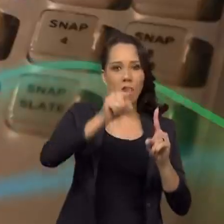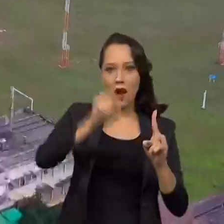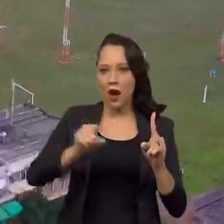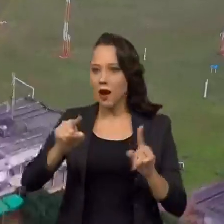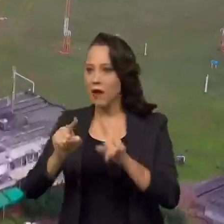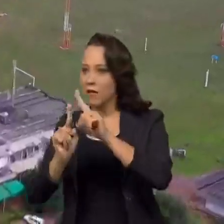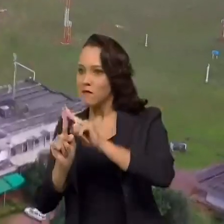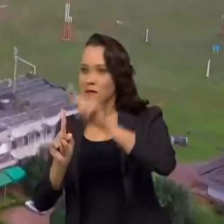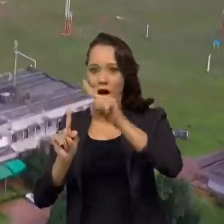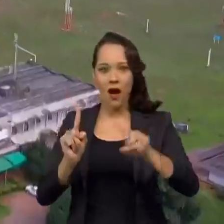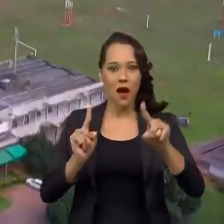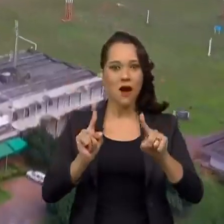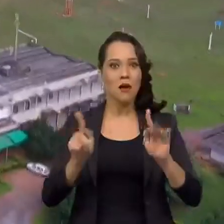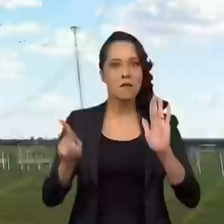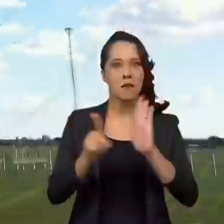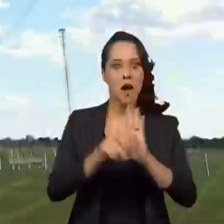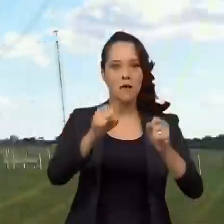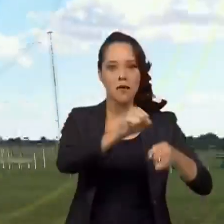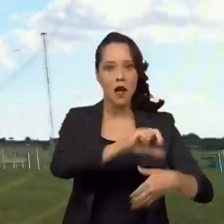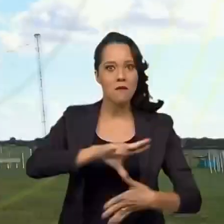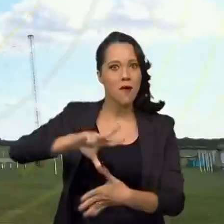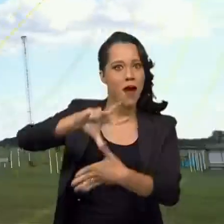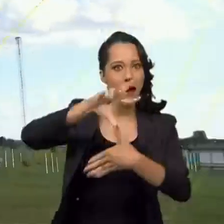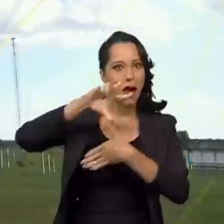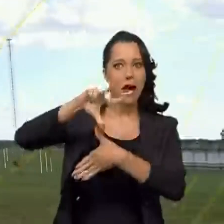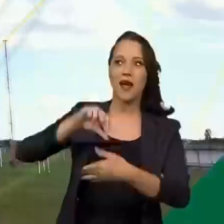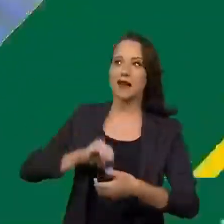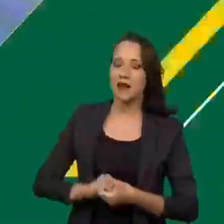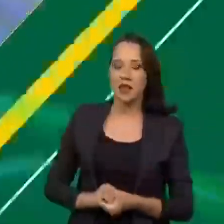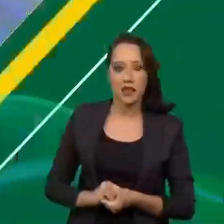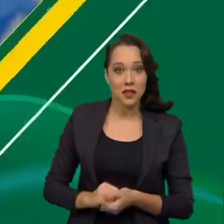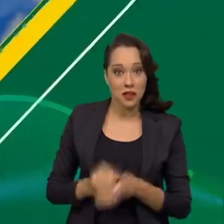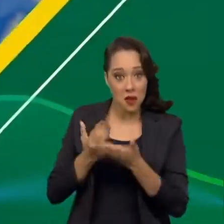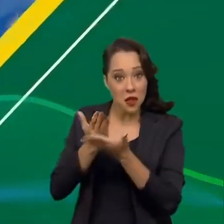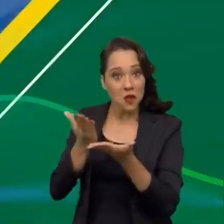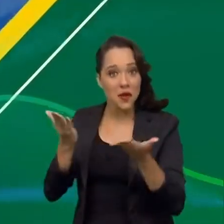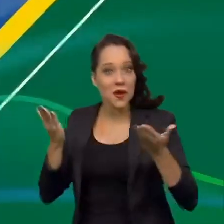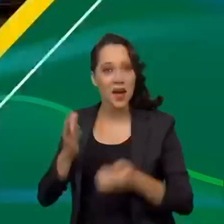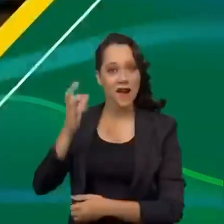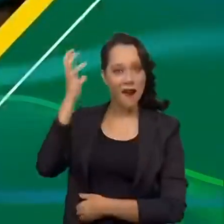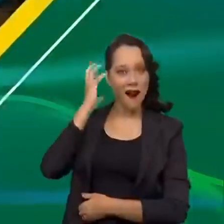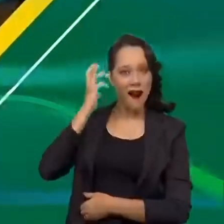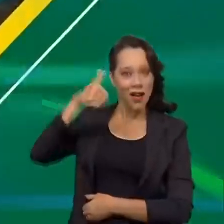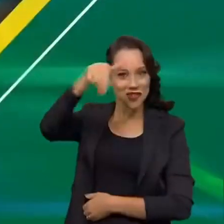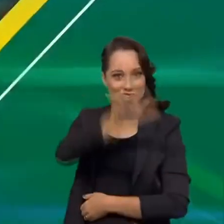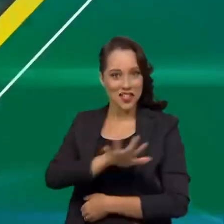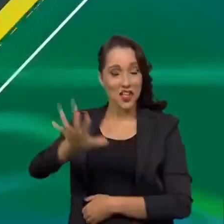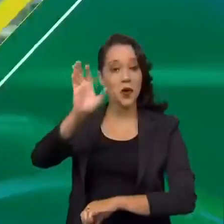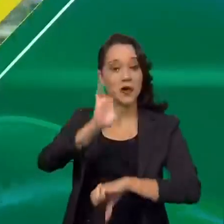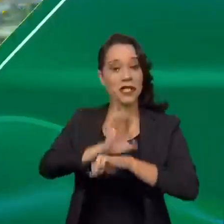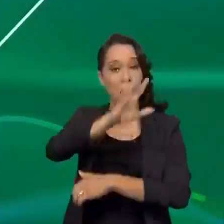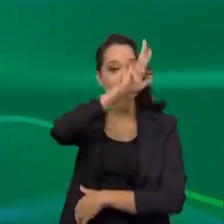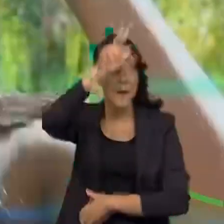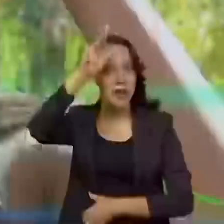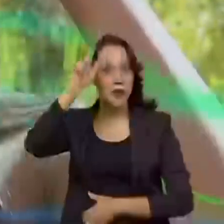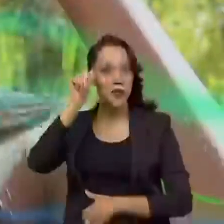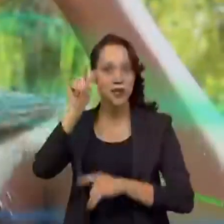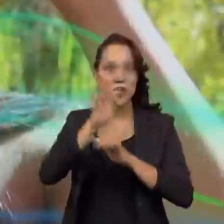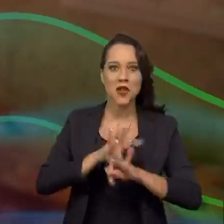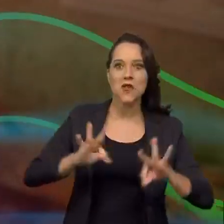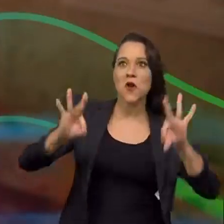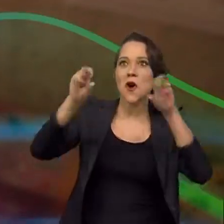de ondas curtas da América Latina. E através deles, a Rádio Nacional da Amazônia